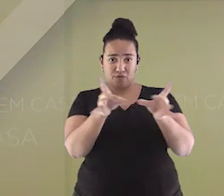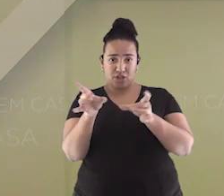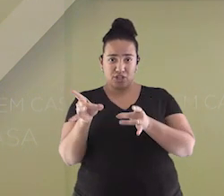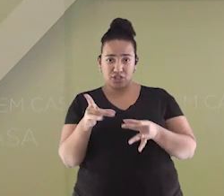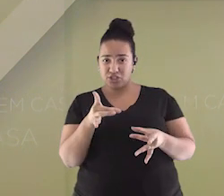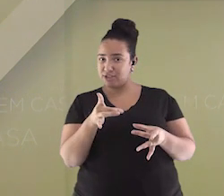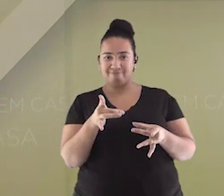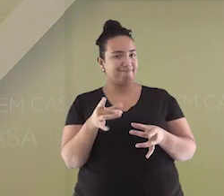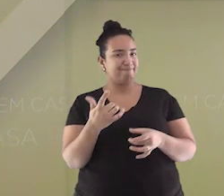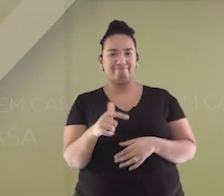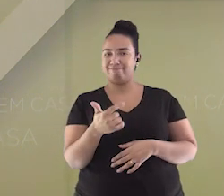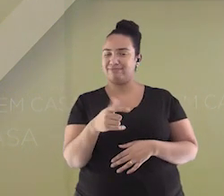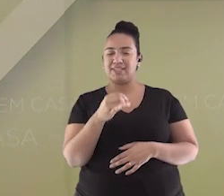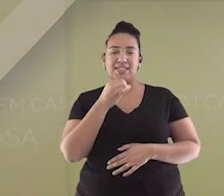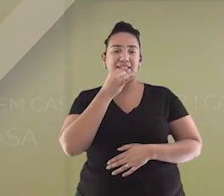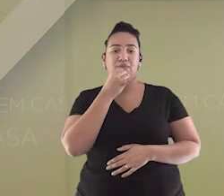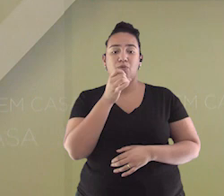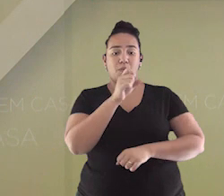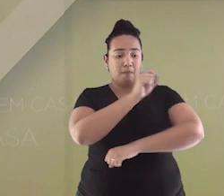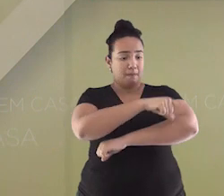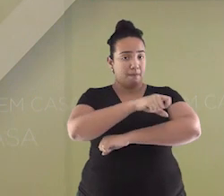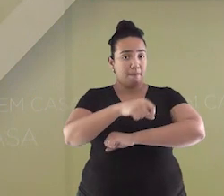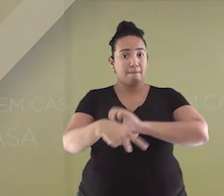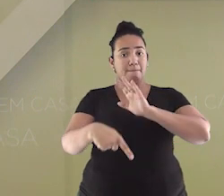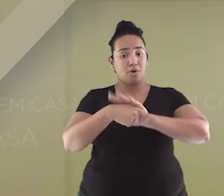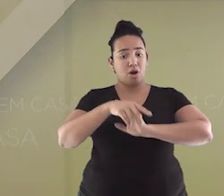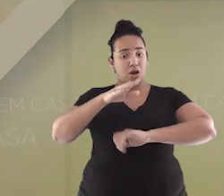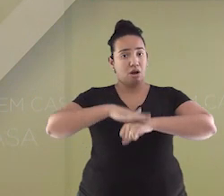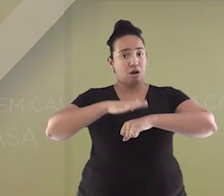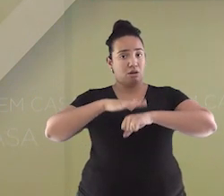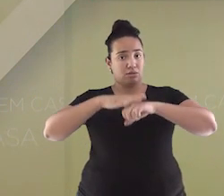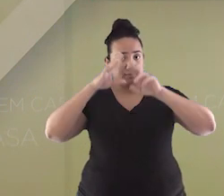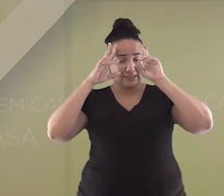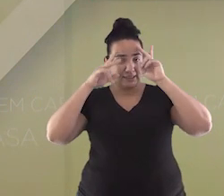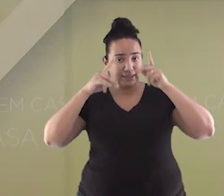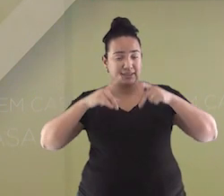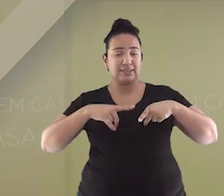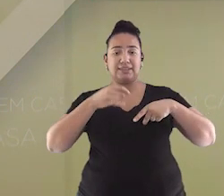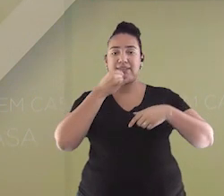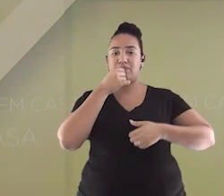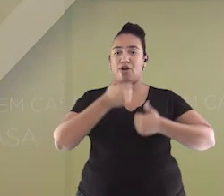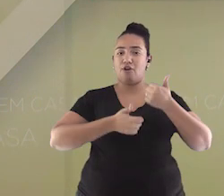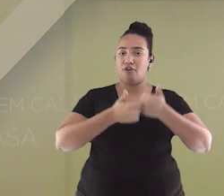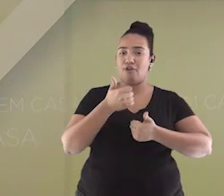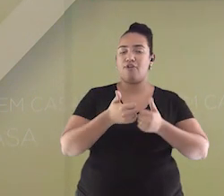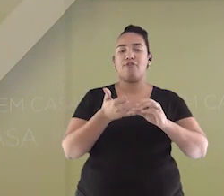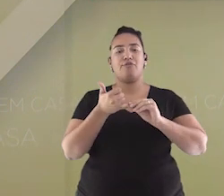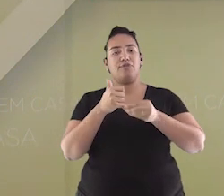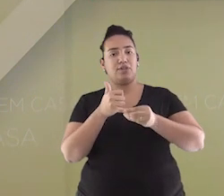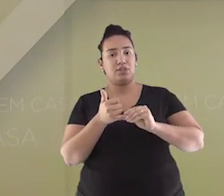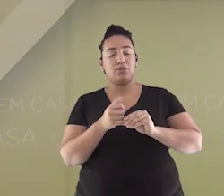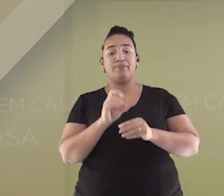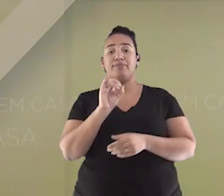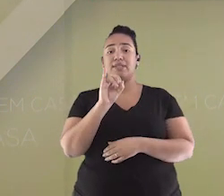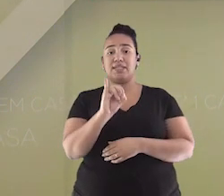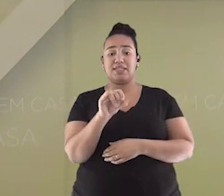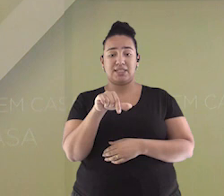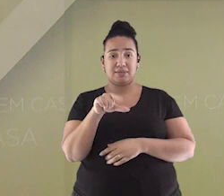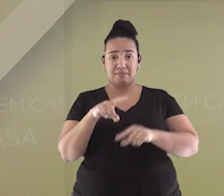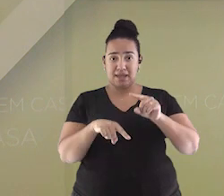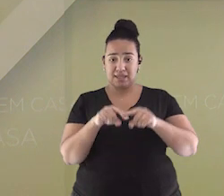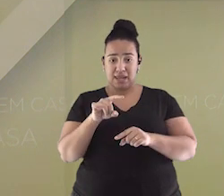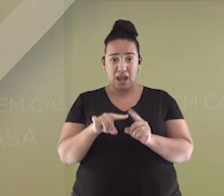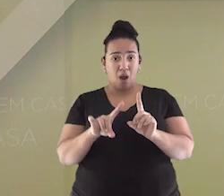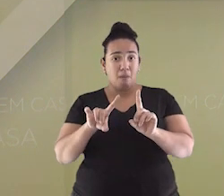somente para o seu sustento, como o arroz, o feijão e outras mercadorias. Quando produziam determinados produtos